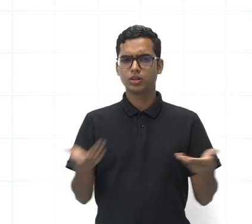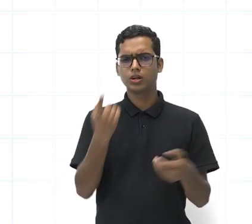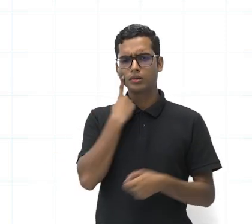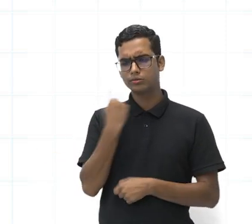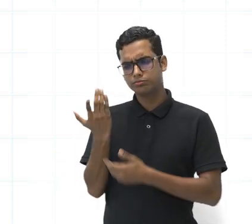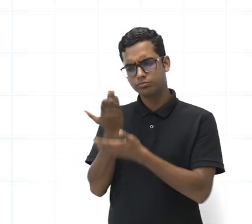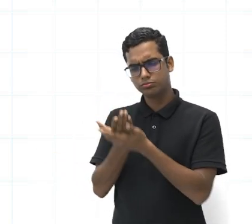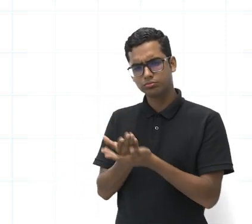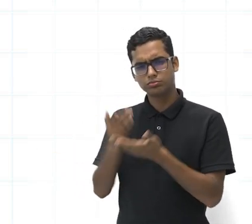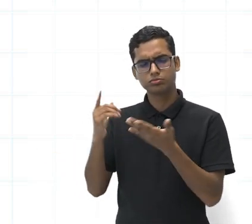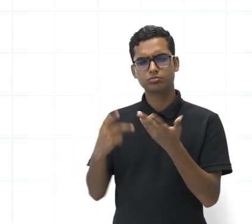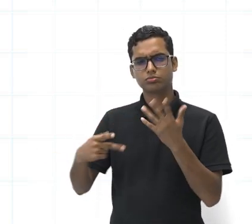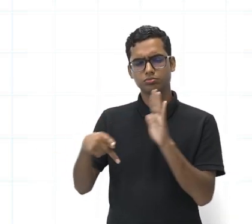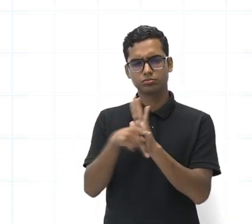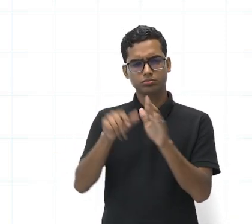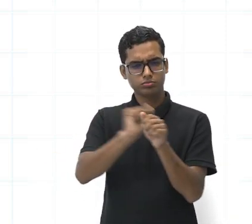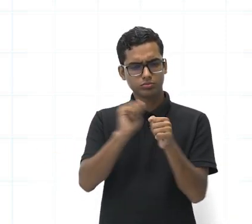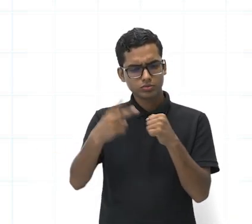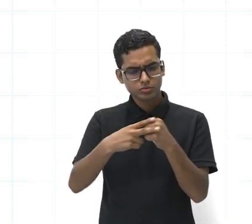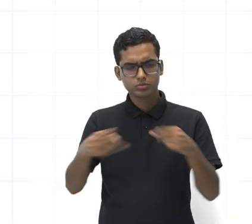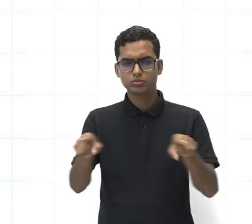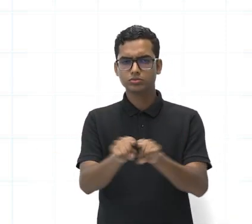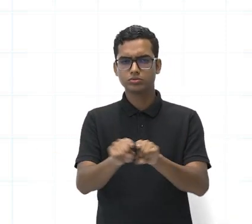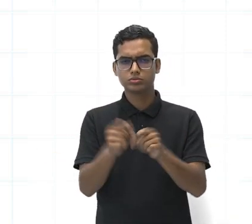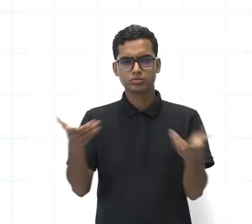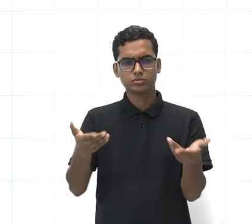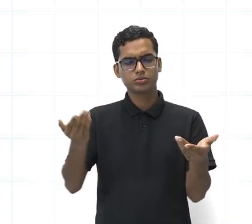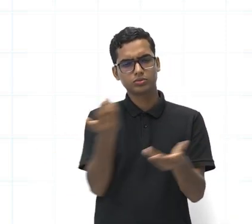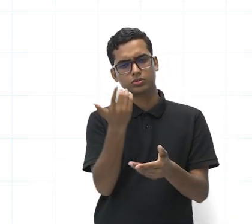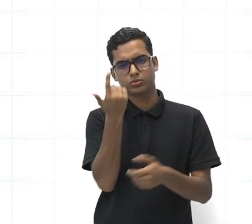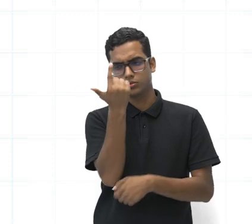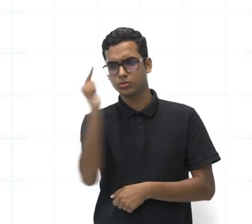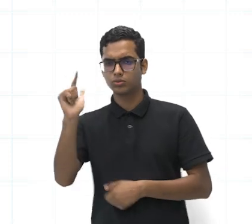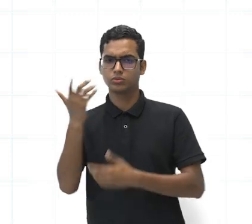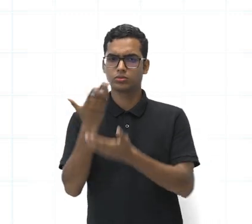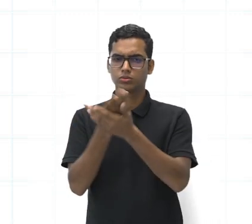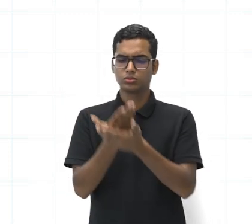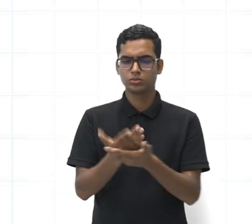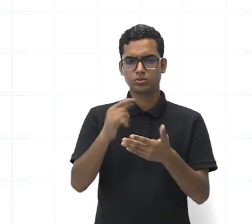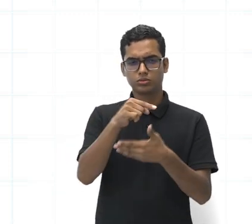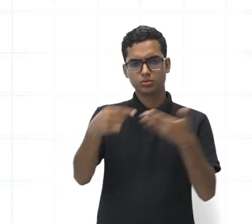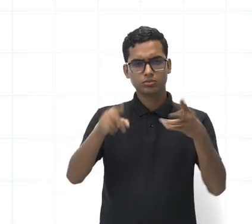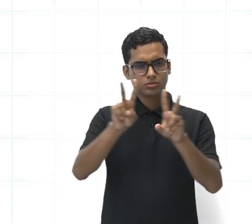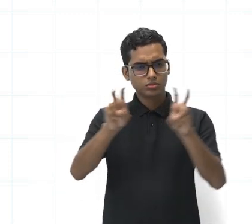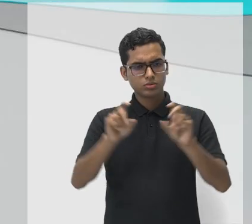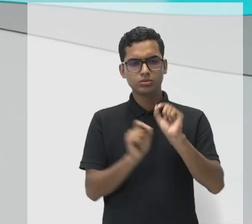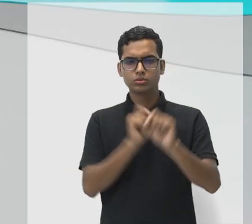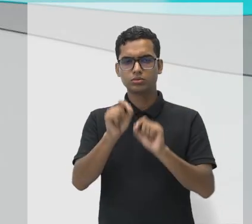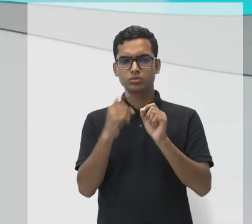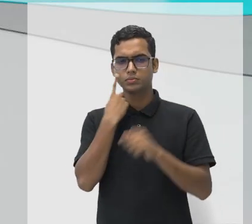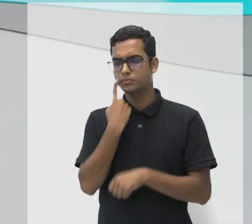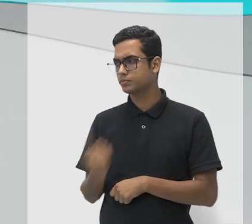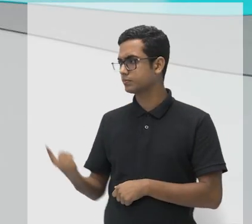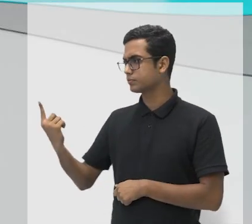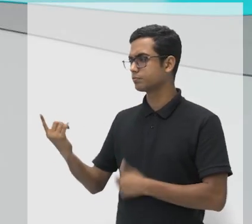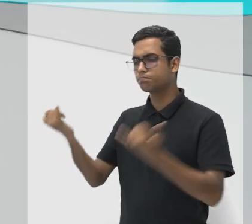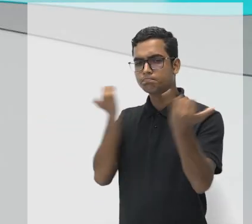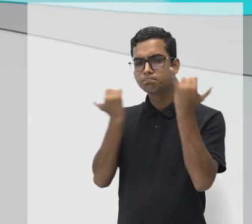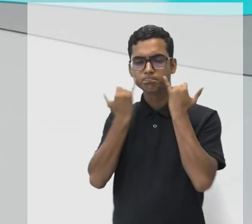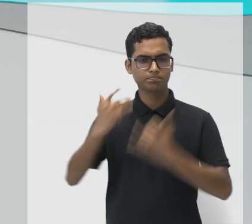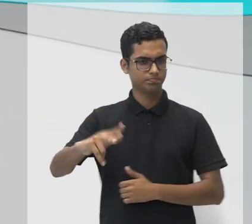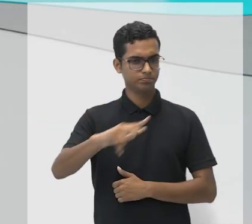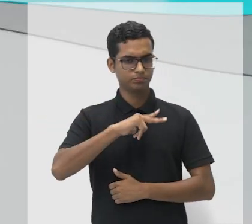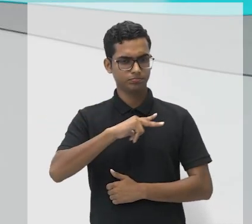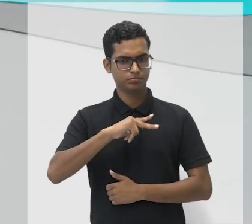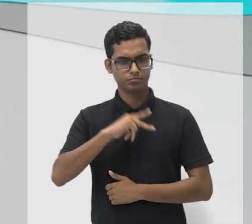falamos sobre advérbios, agora a gente vai para um outro ponto, né, da nossa revisão, que são as informações